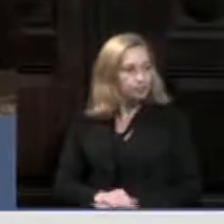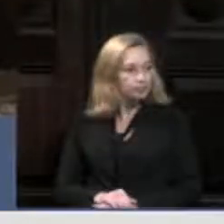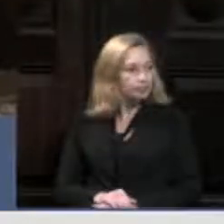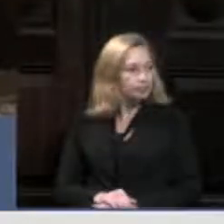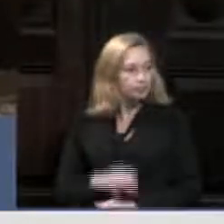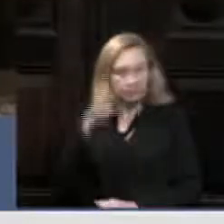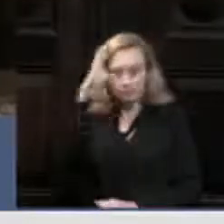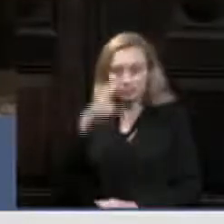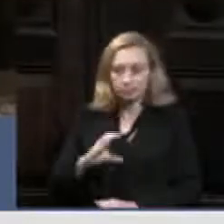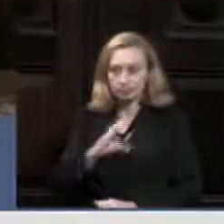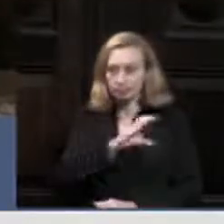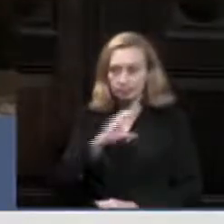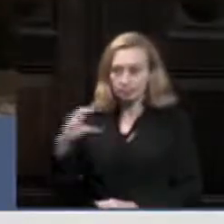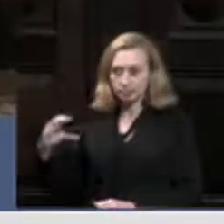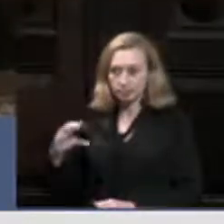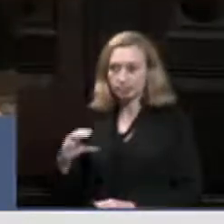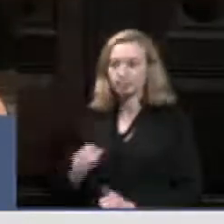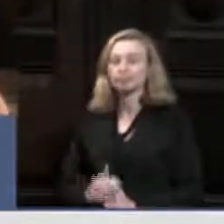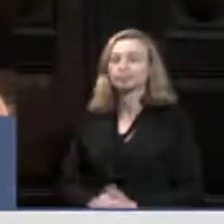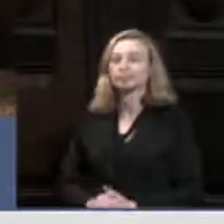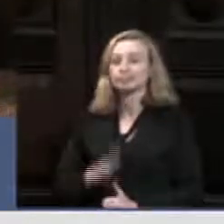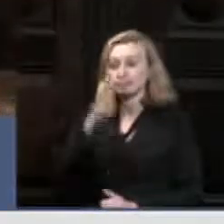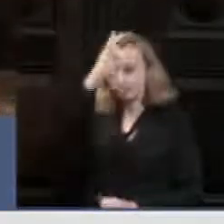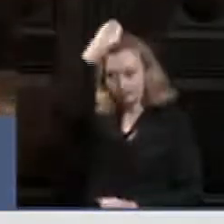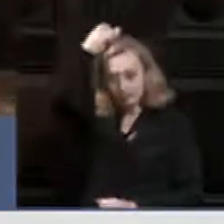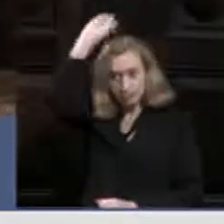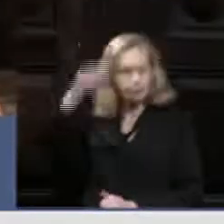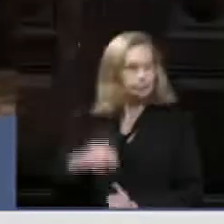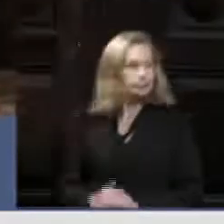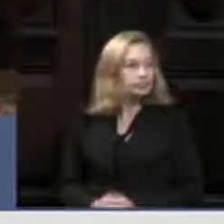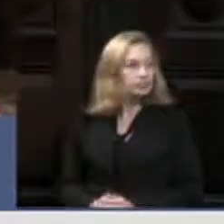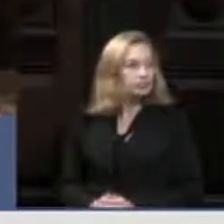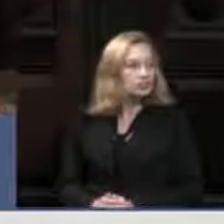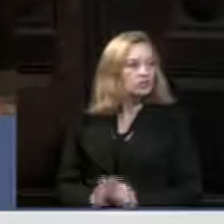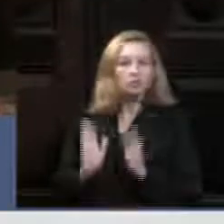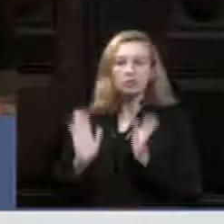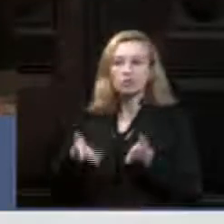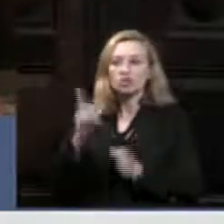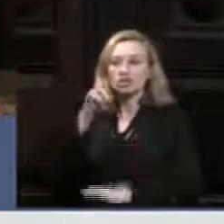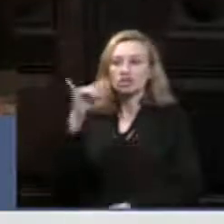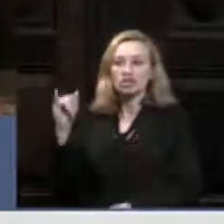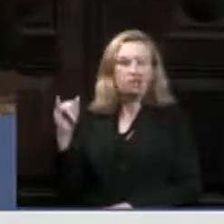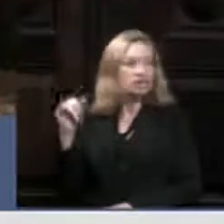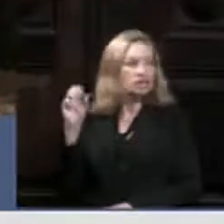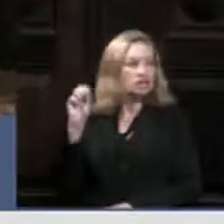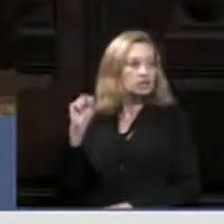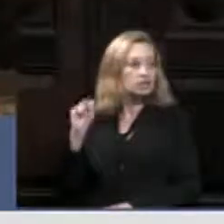católico apostólico romano, hoje é dia de São Roque,